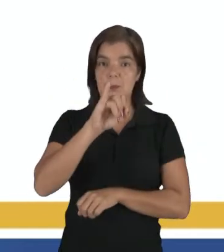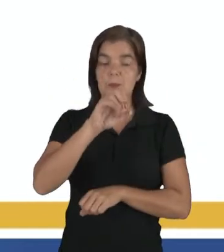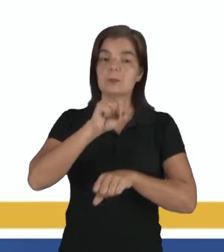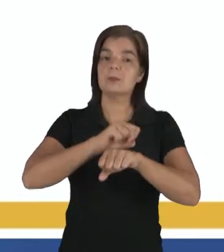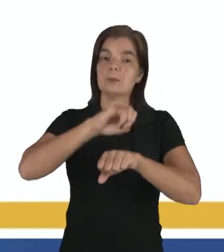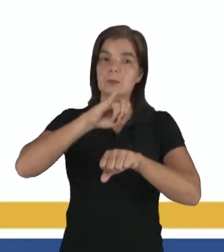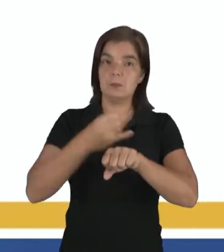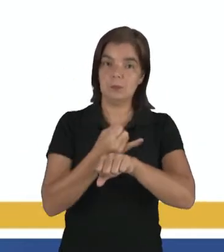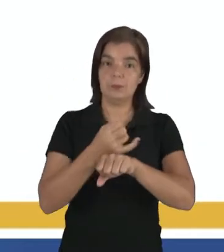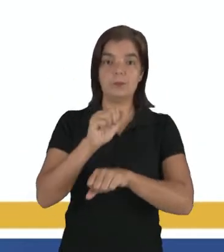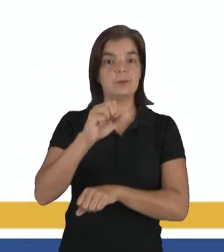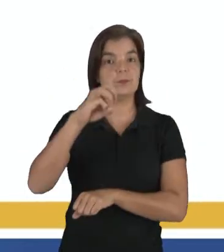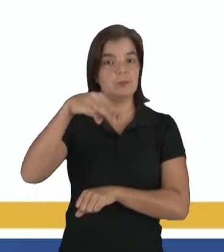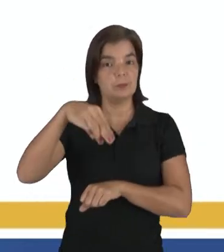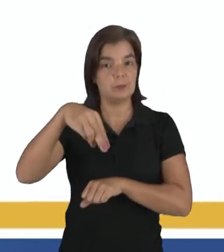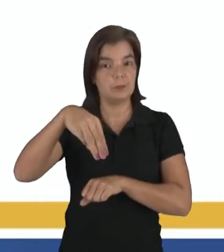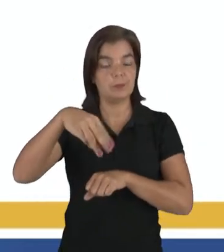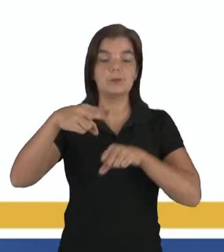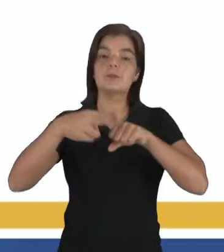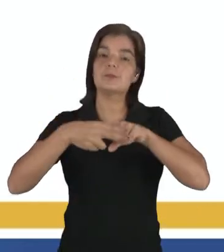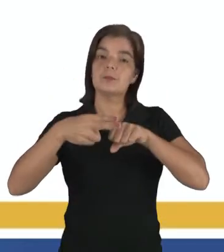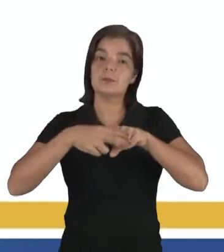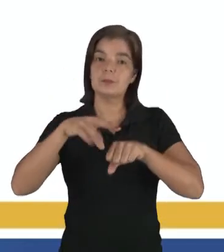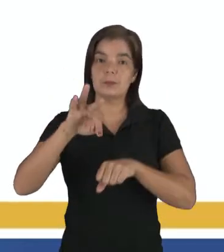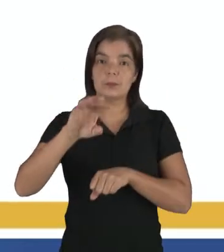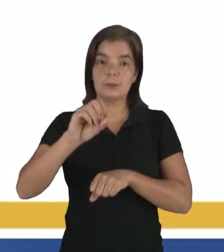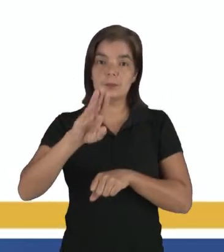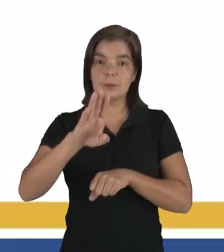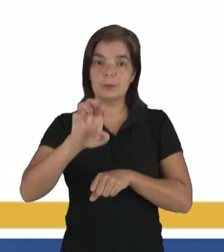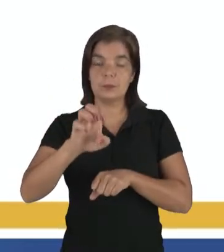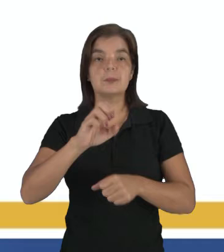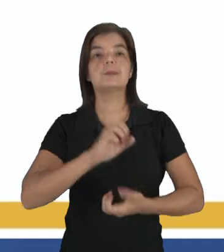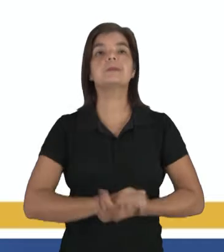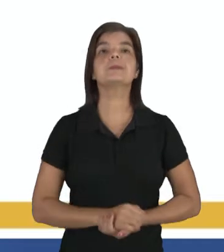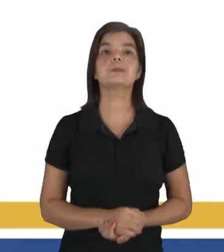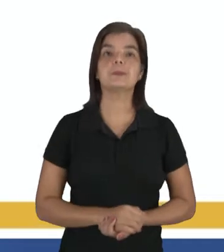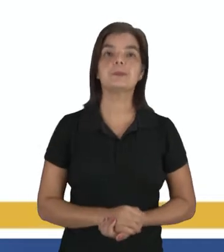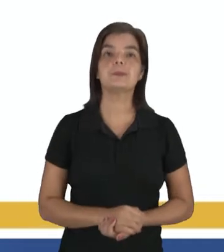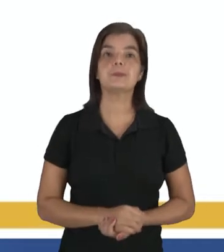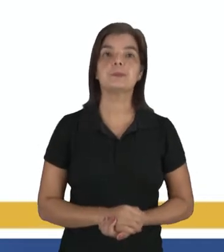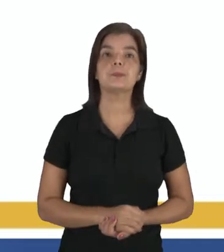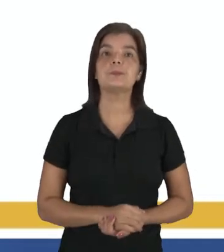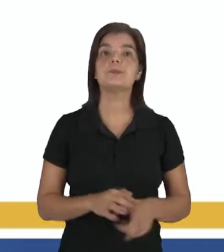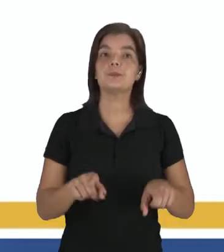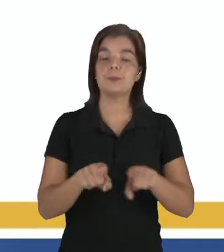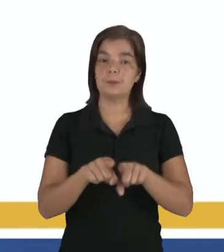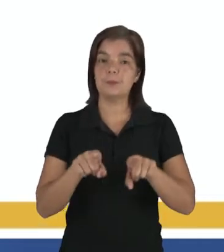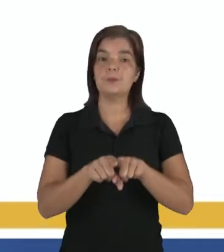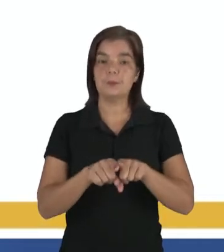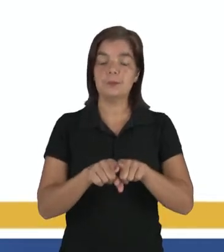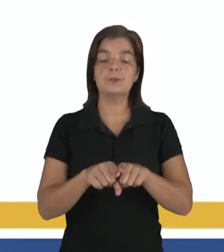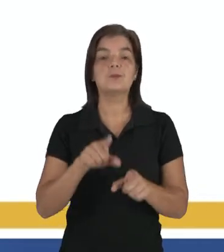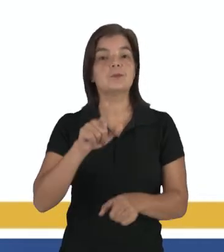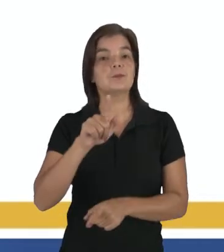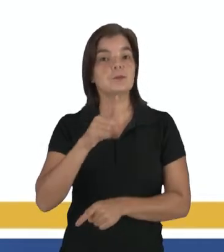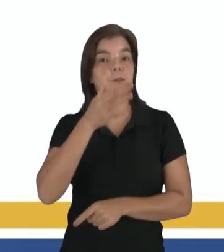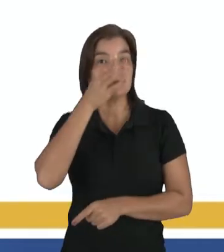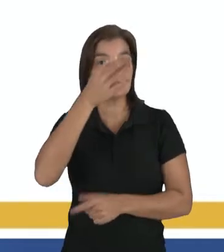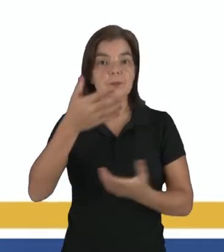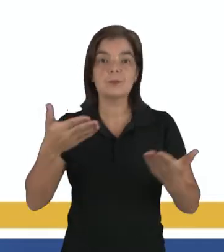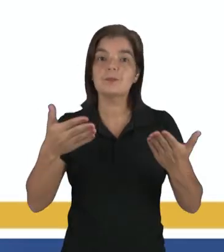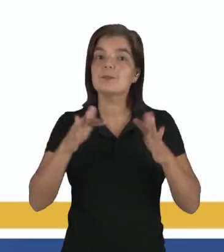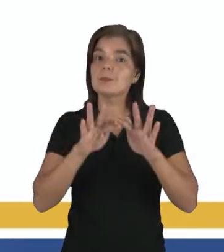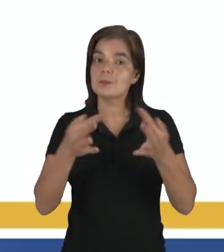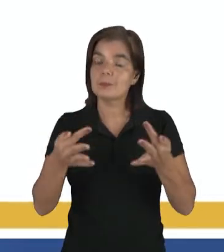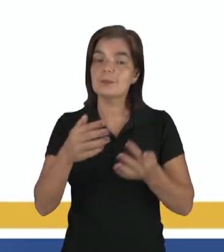nosso sujeito, am é o verbo to be, que já está conjugado para I, going to faz parte da nossa estrutura de futuro